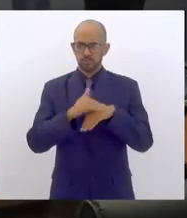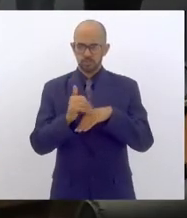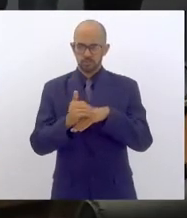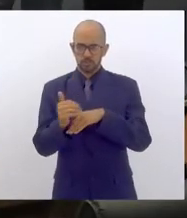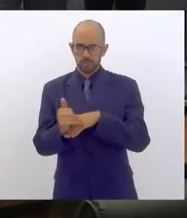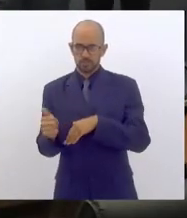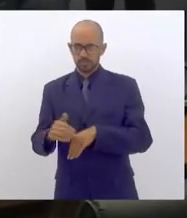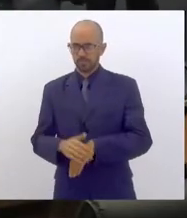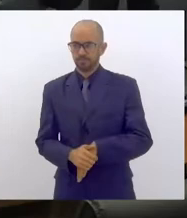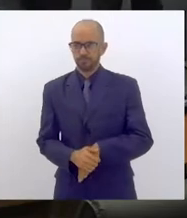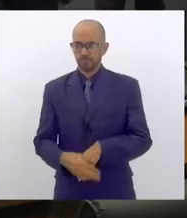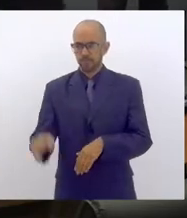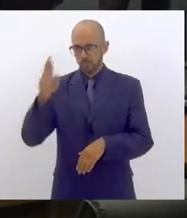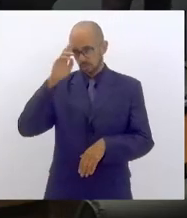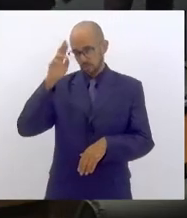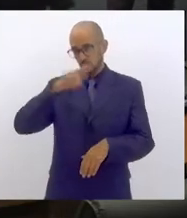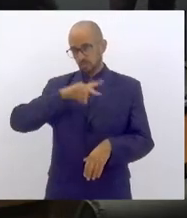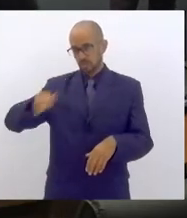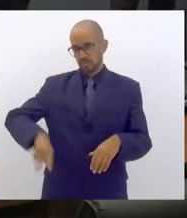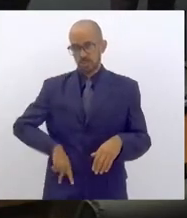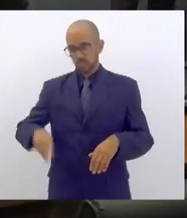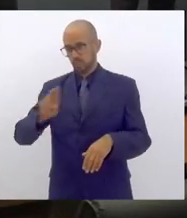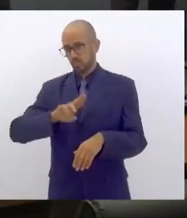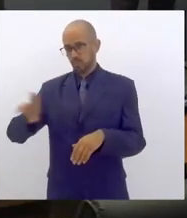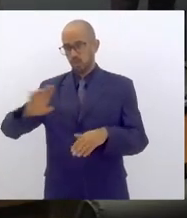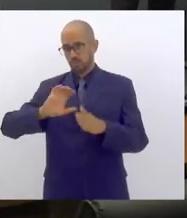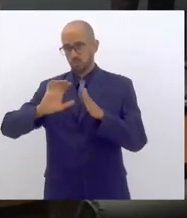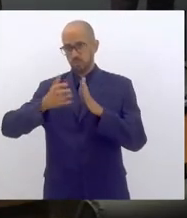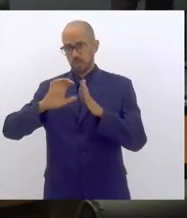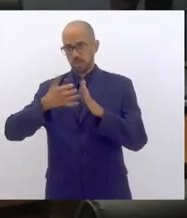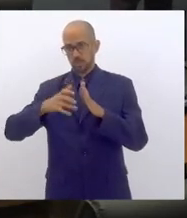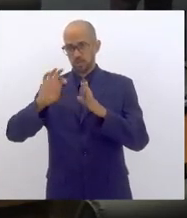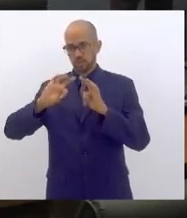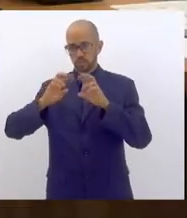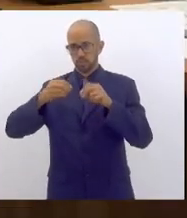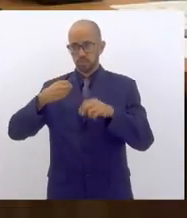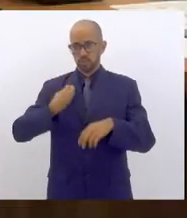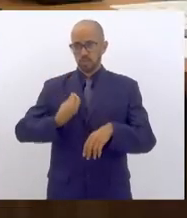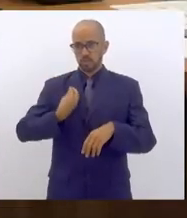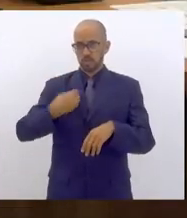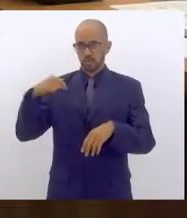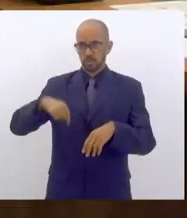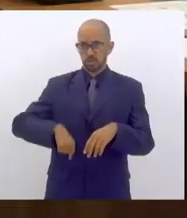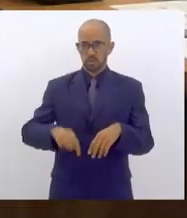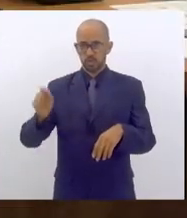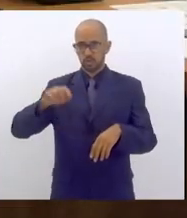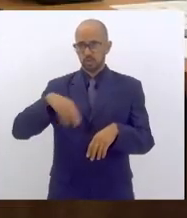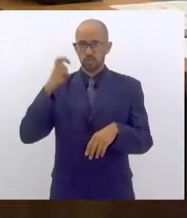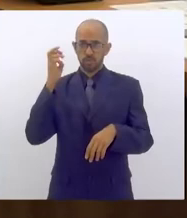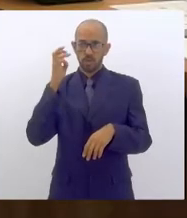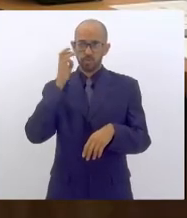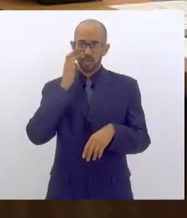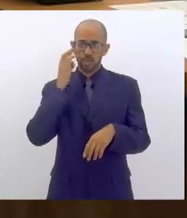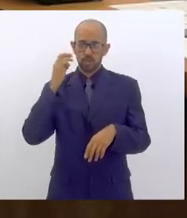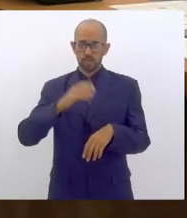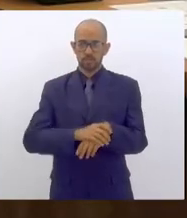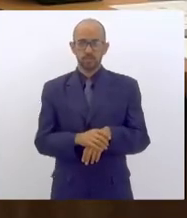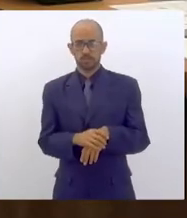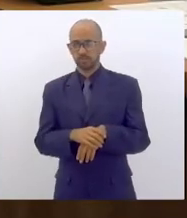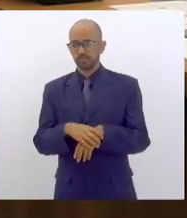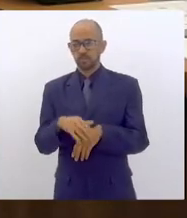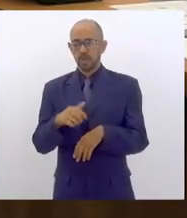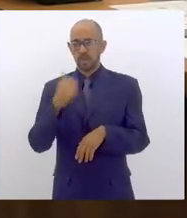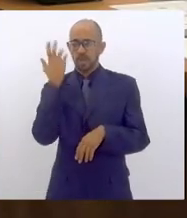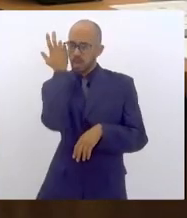Senhor presidente, também em nome da nossa bancada, toda aqui presente, deputado Valdec, deputado